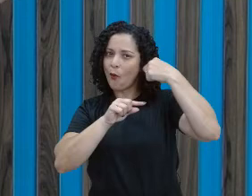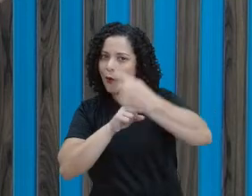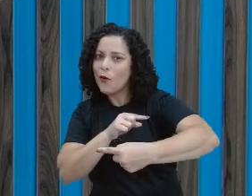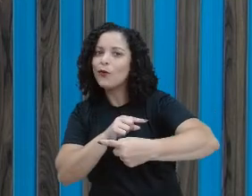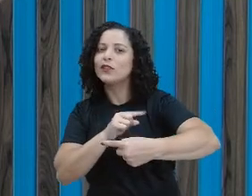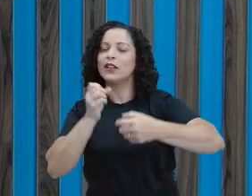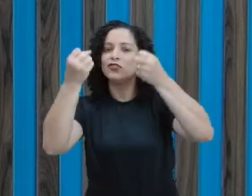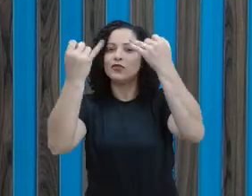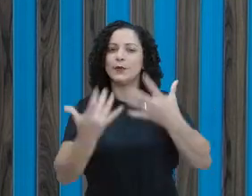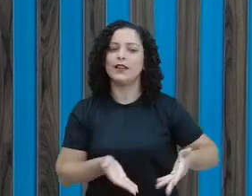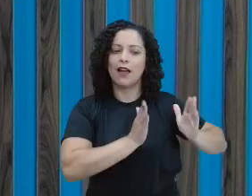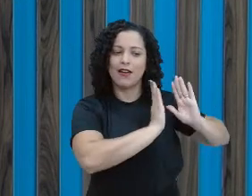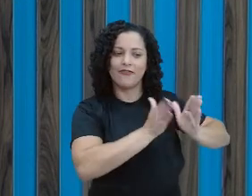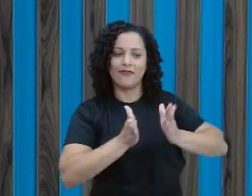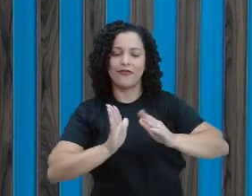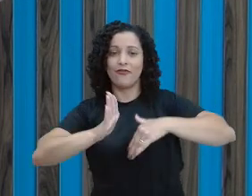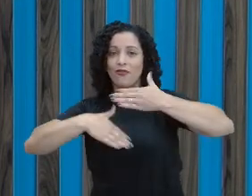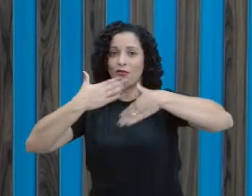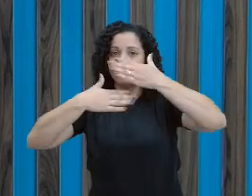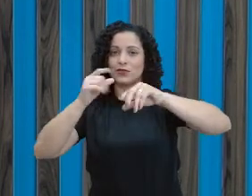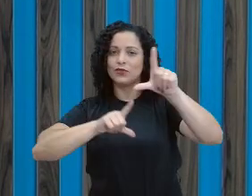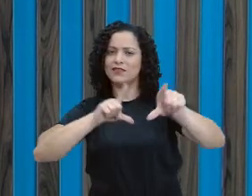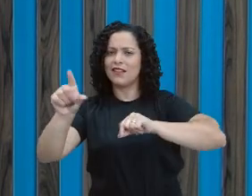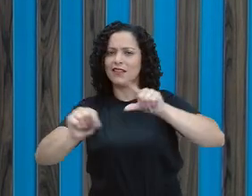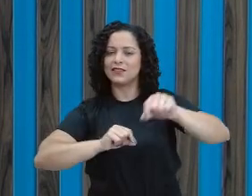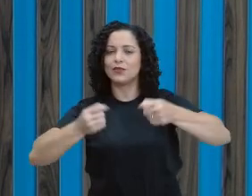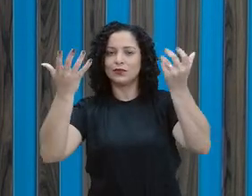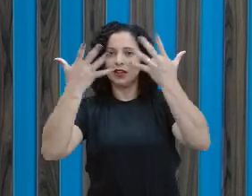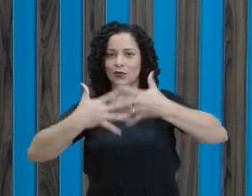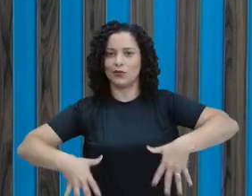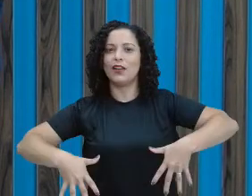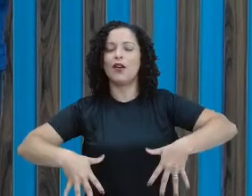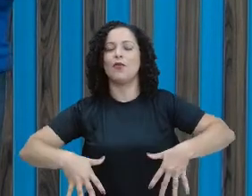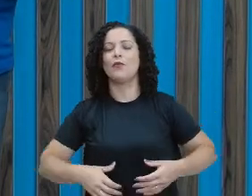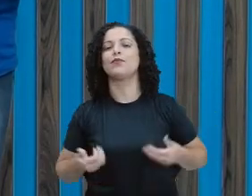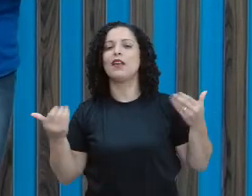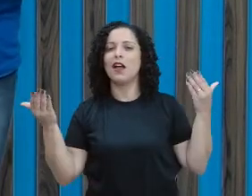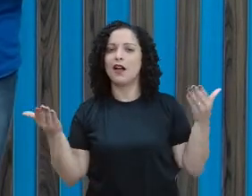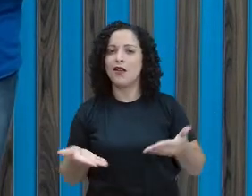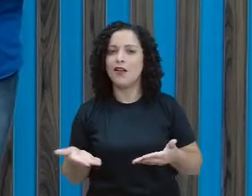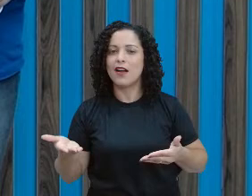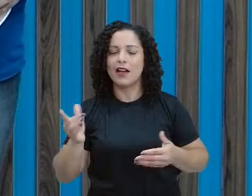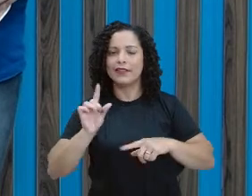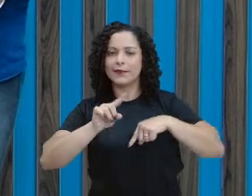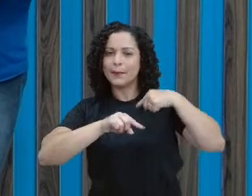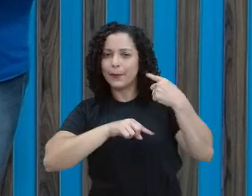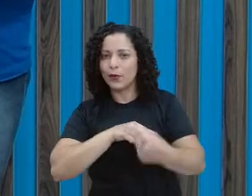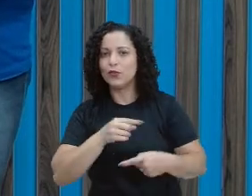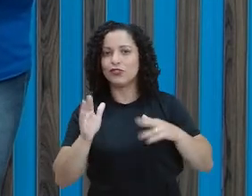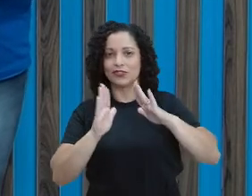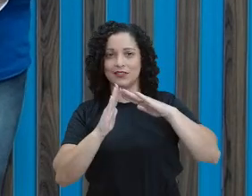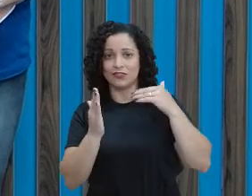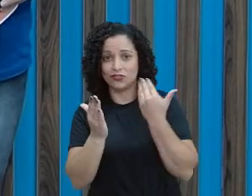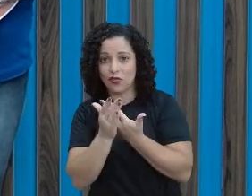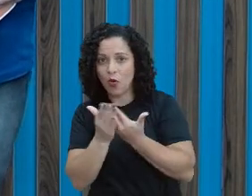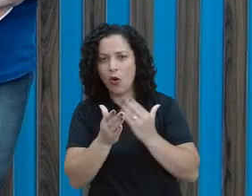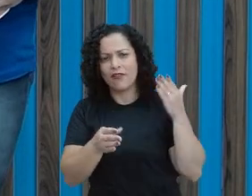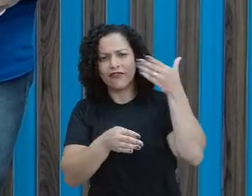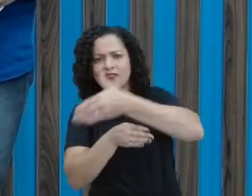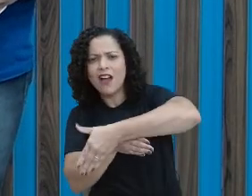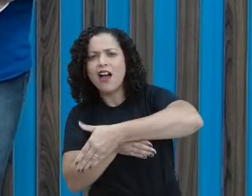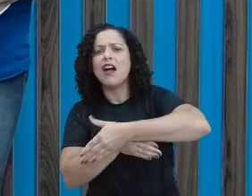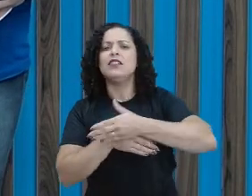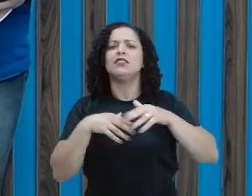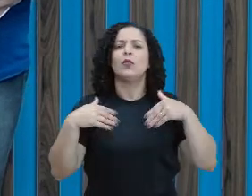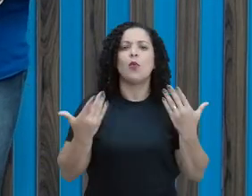falando de evolução e seleção natural. Então, rever essa aula, vai lá, né, na sua escola, vê o que o seu professor